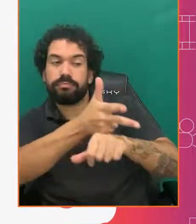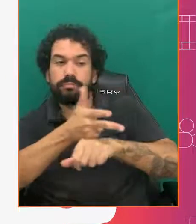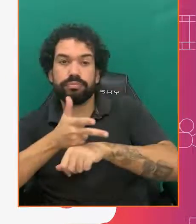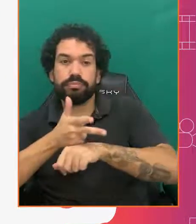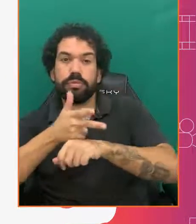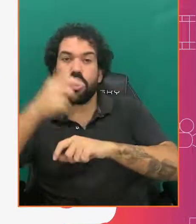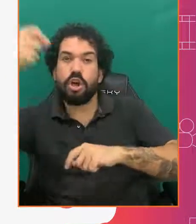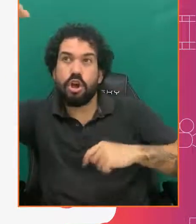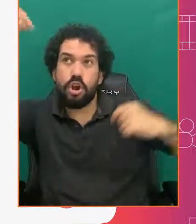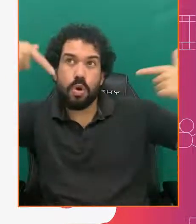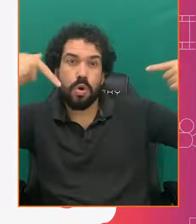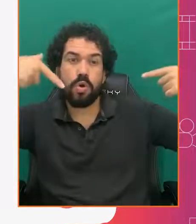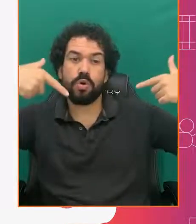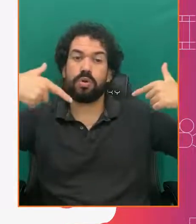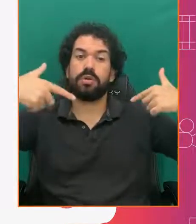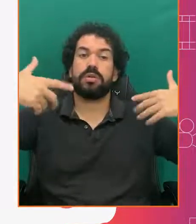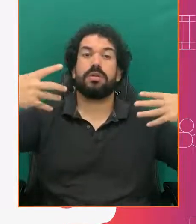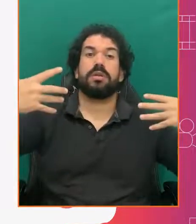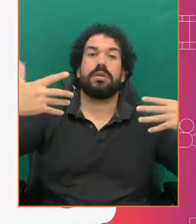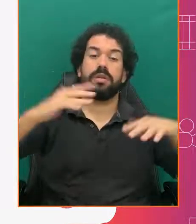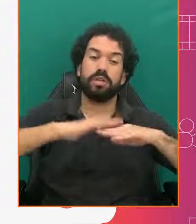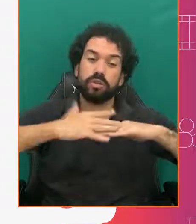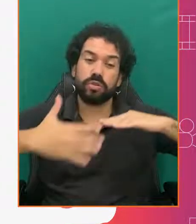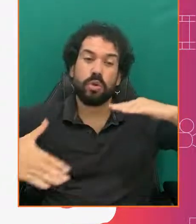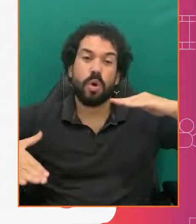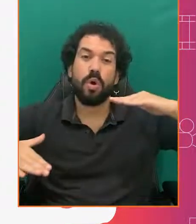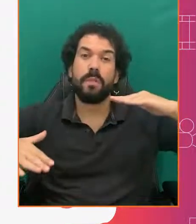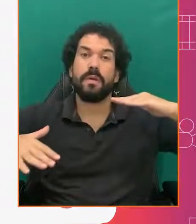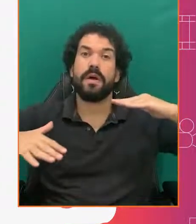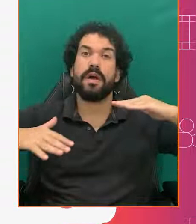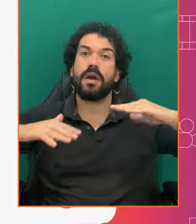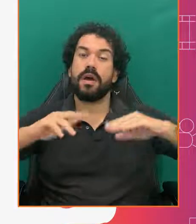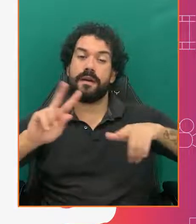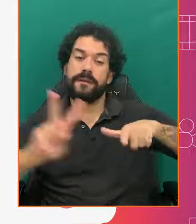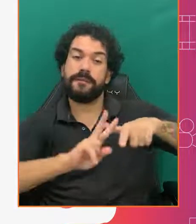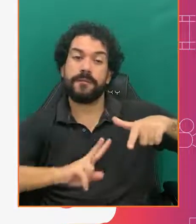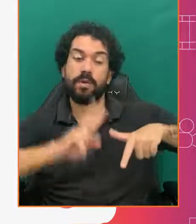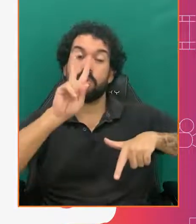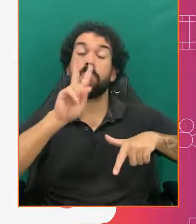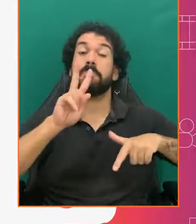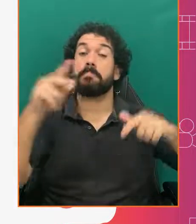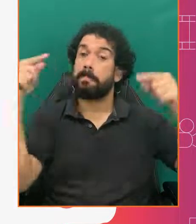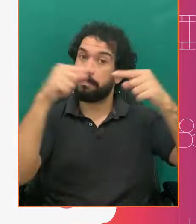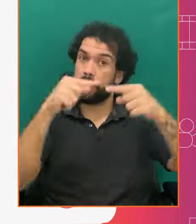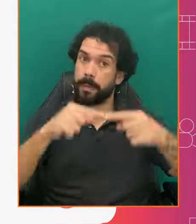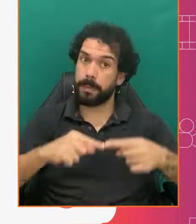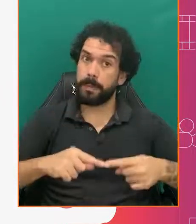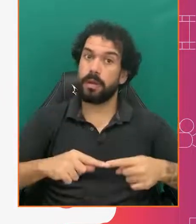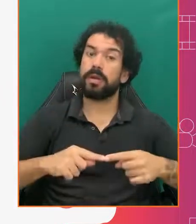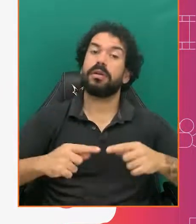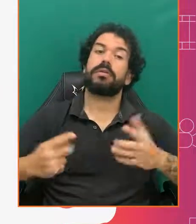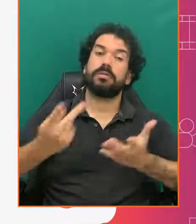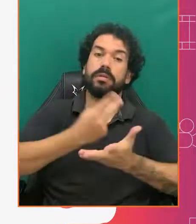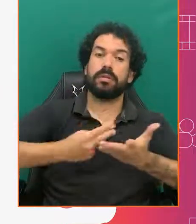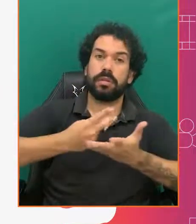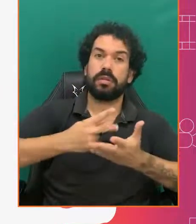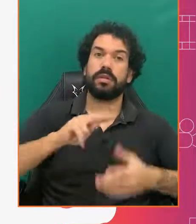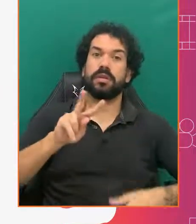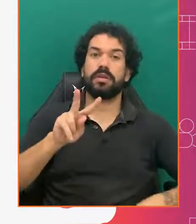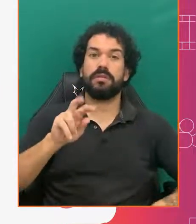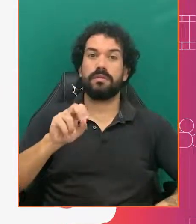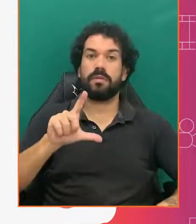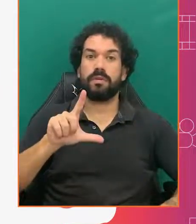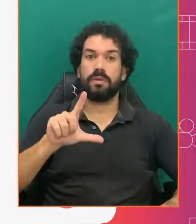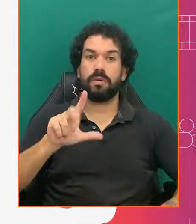sombra, perspectiva, profundidade, volume das coisas, tudo isso faz parte do